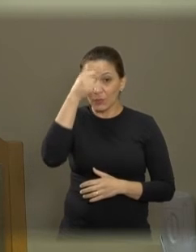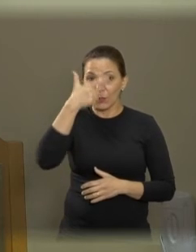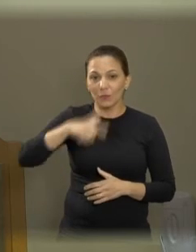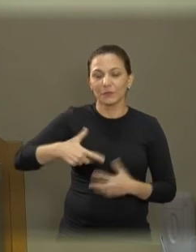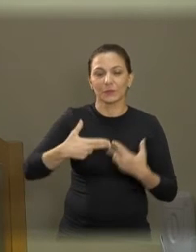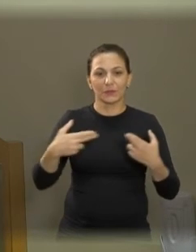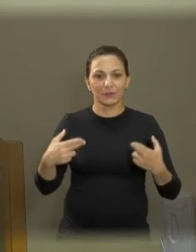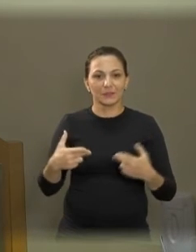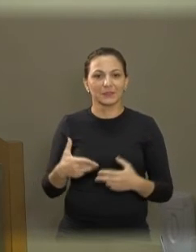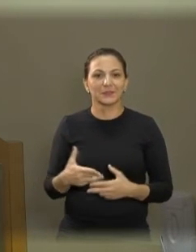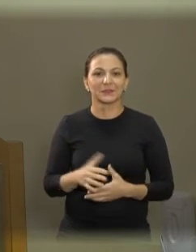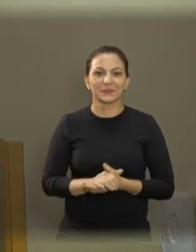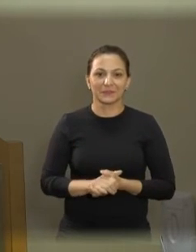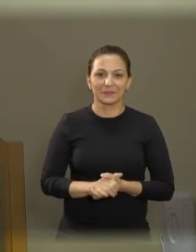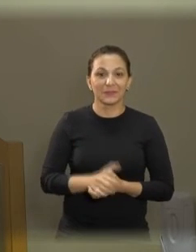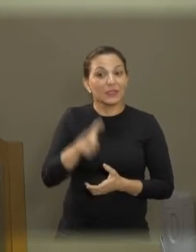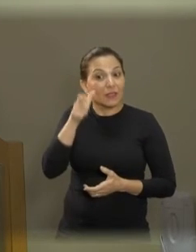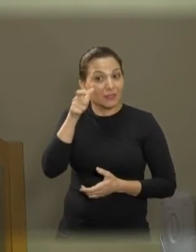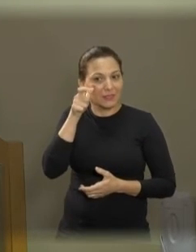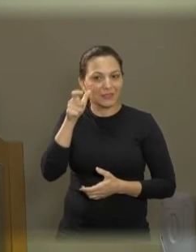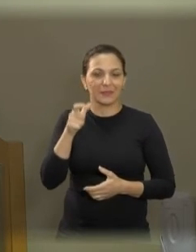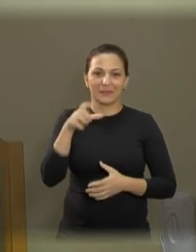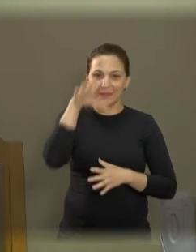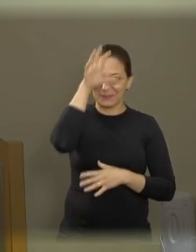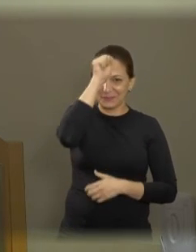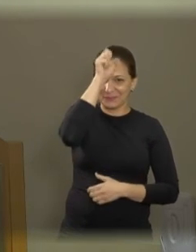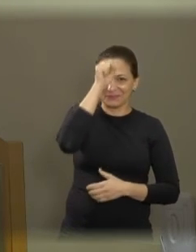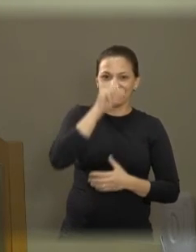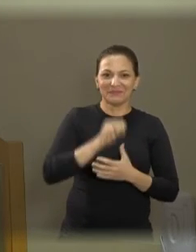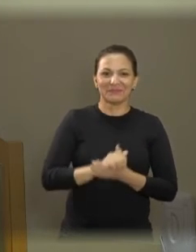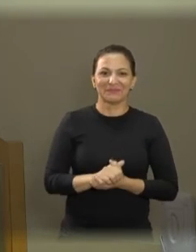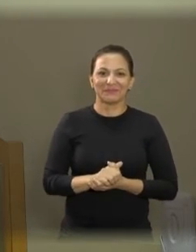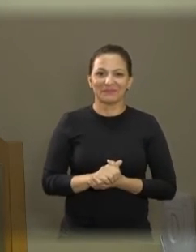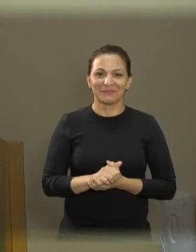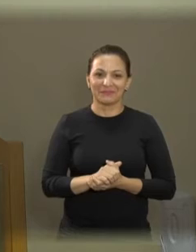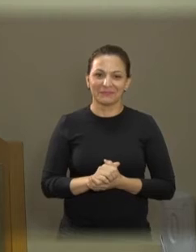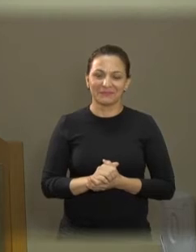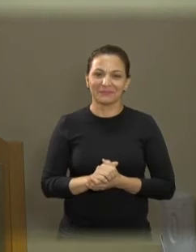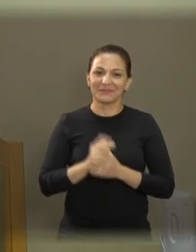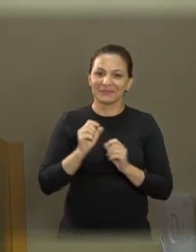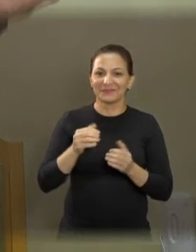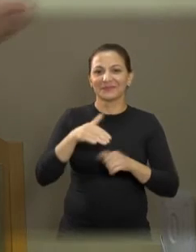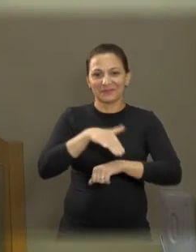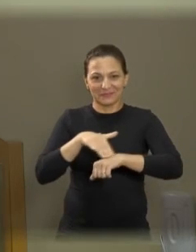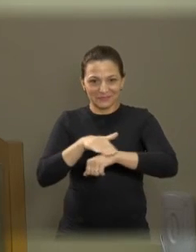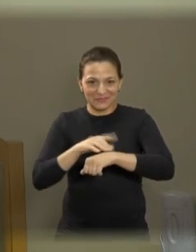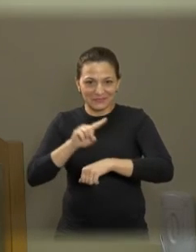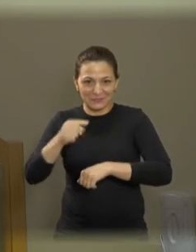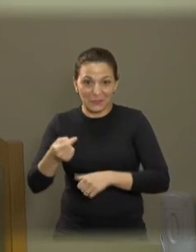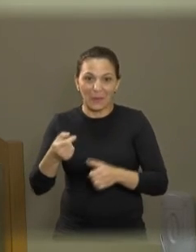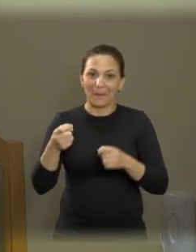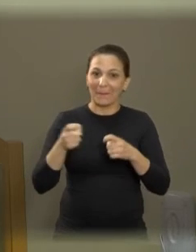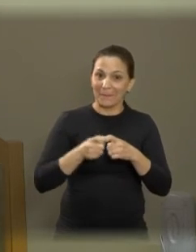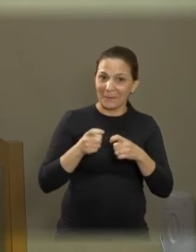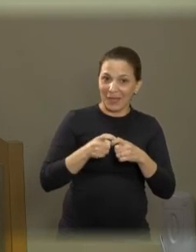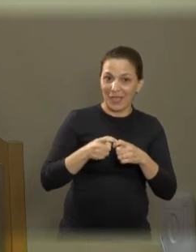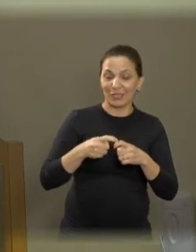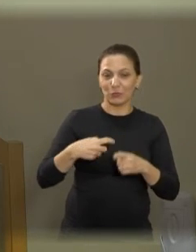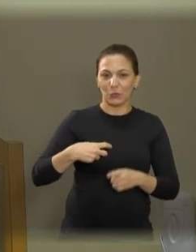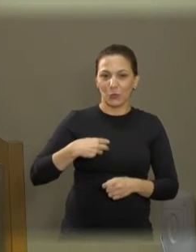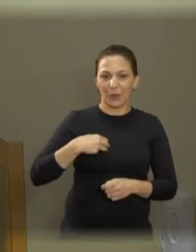aprendizado interessante. Olha, hoje é assim, depois, obviamente, conversei com ela, nós fomos no médico, ele tirou o